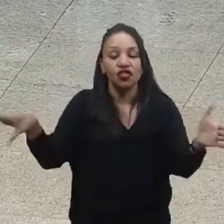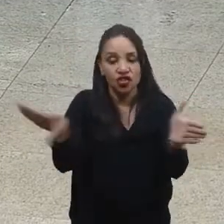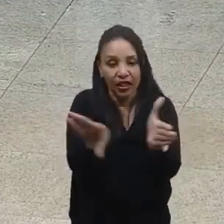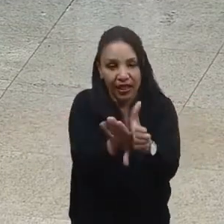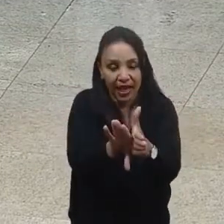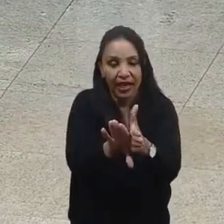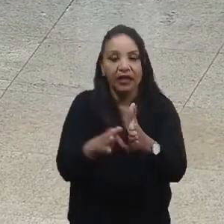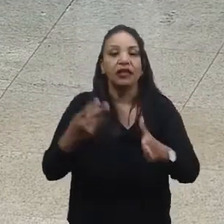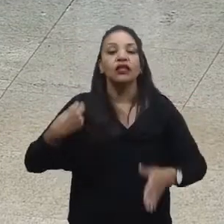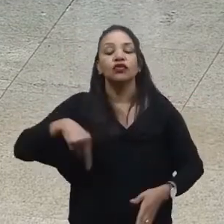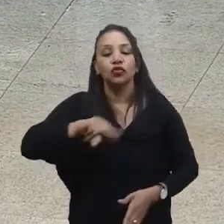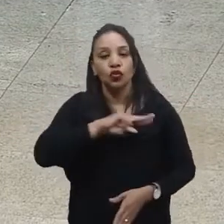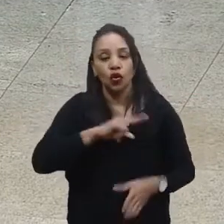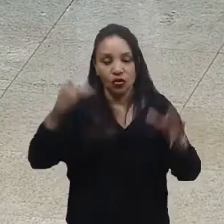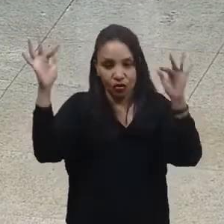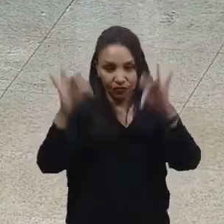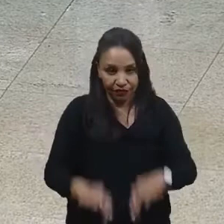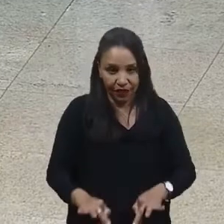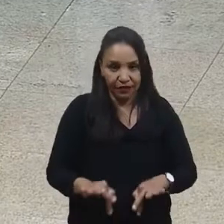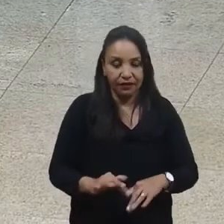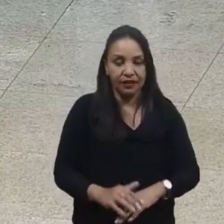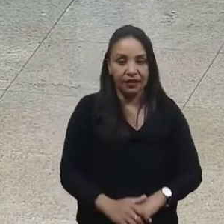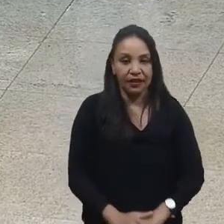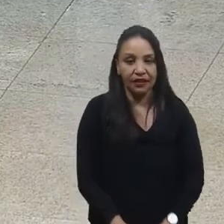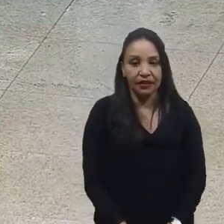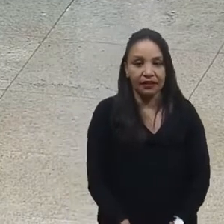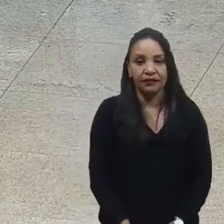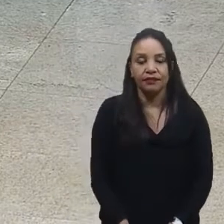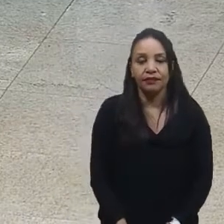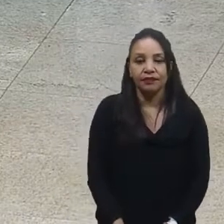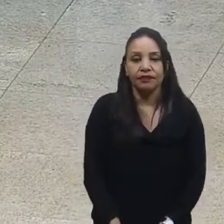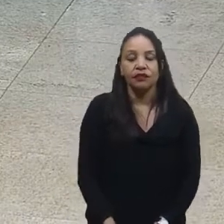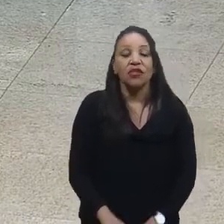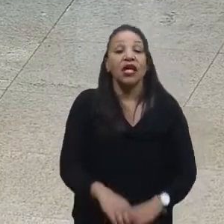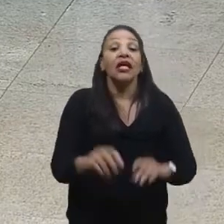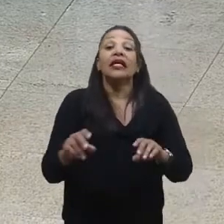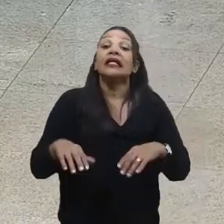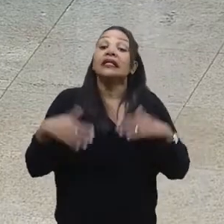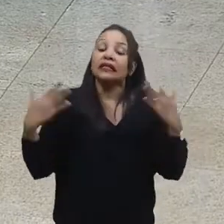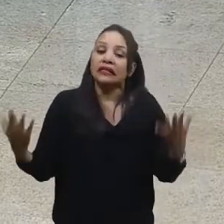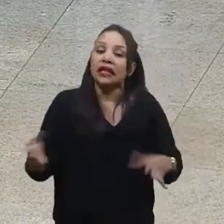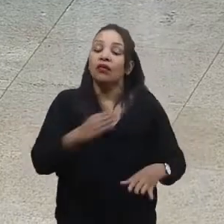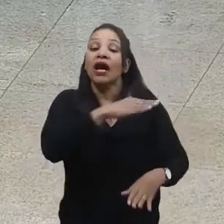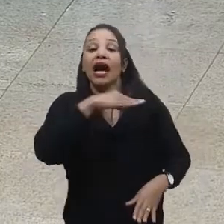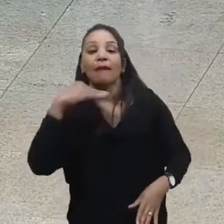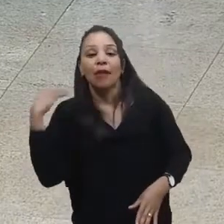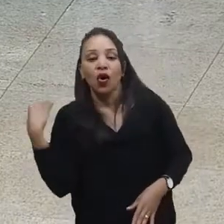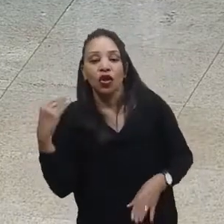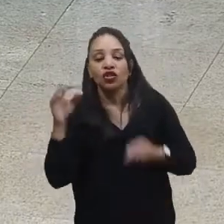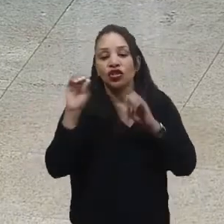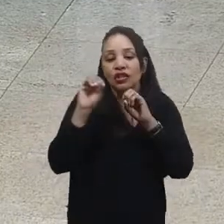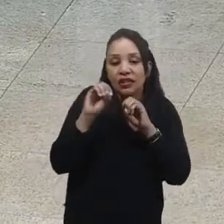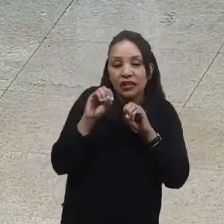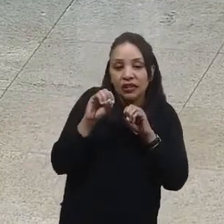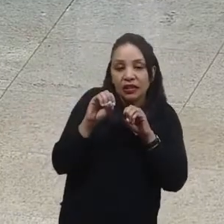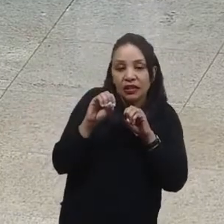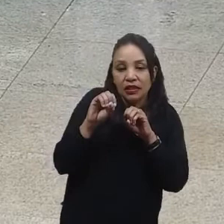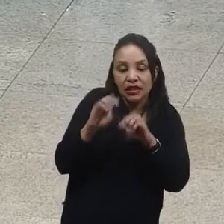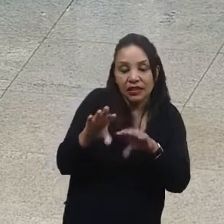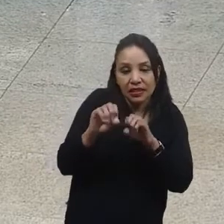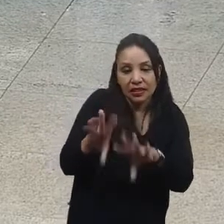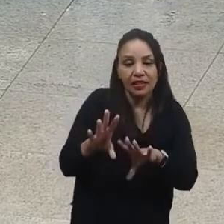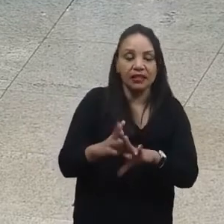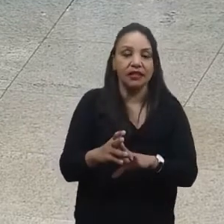louvor alcançar o nosso fim a morte é a maior pedagoga da vida é o que torna a vida mais